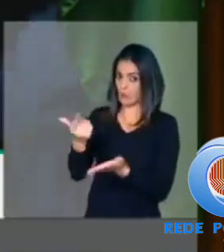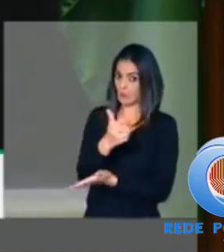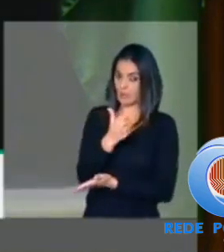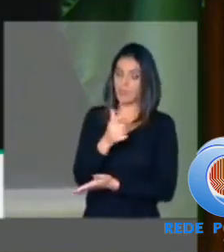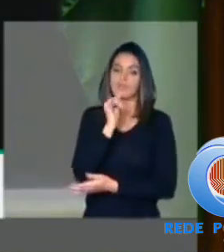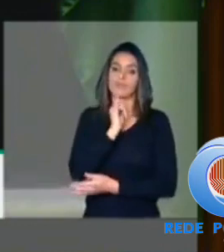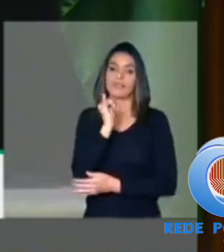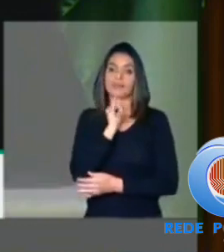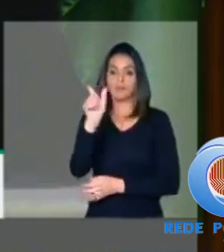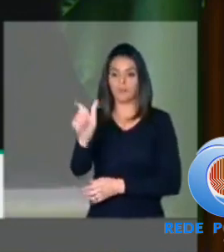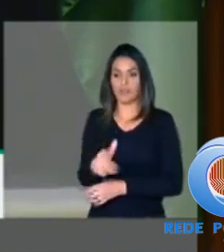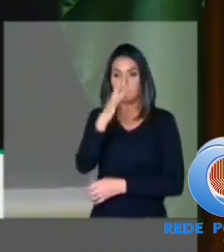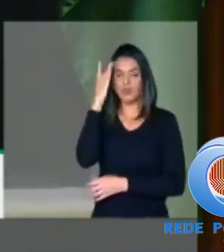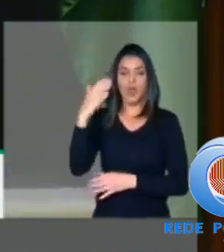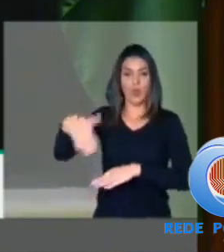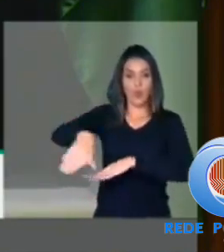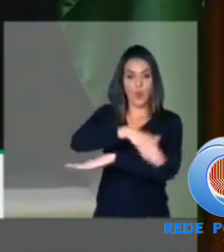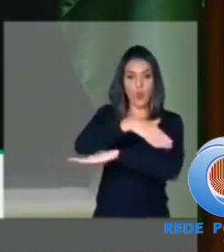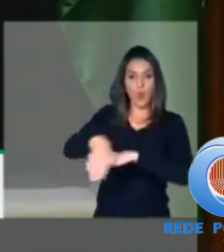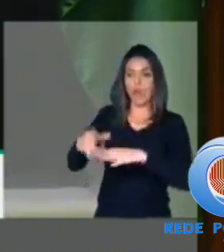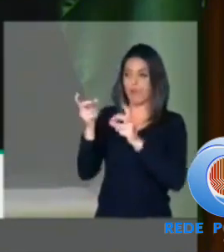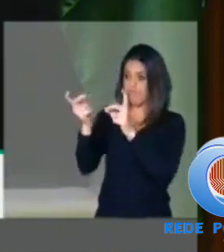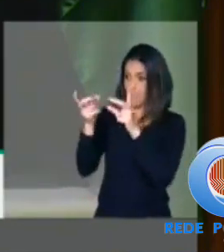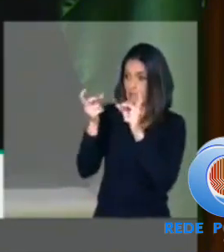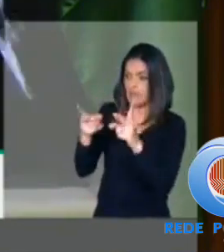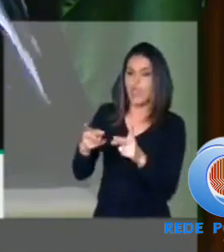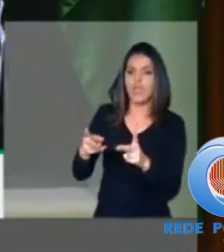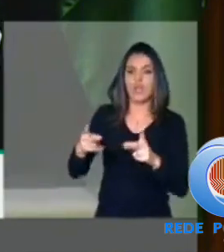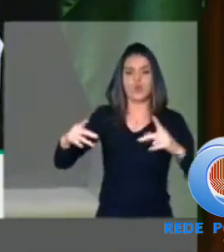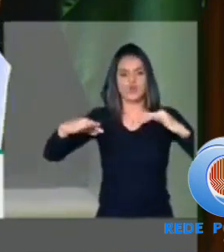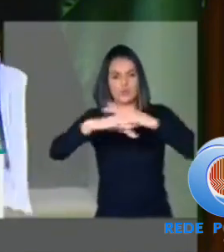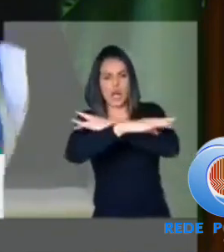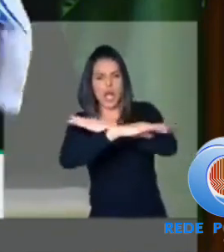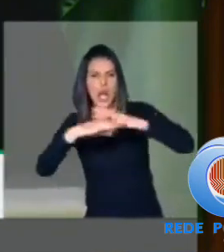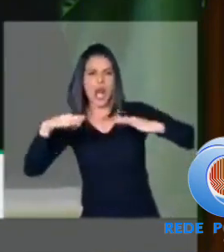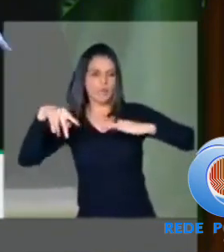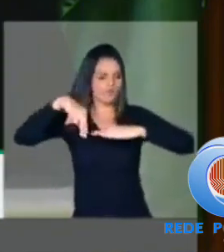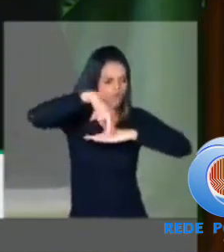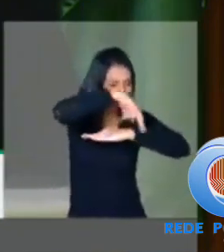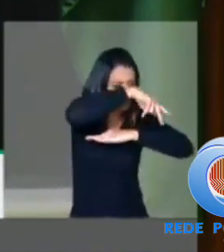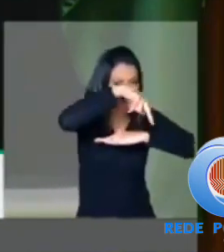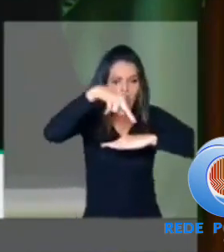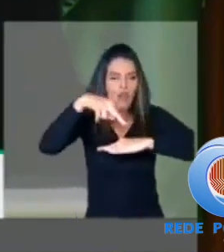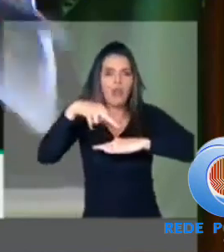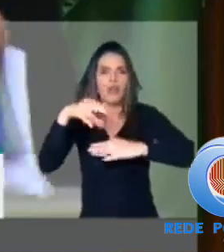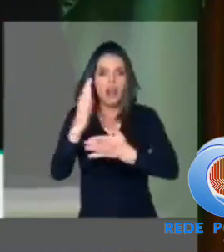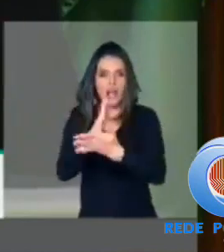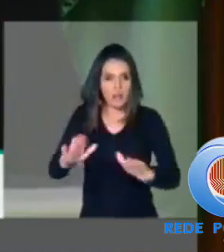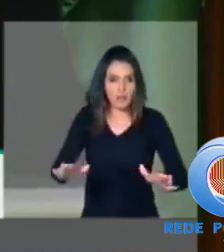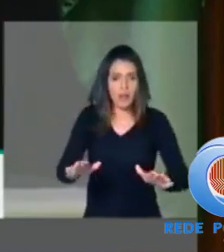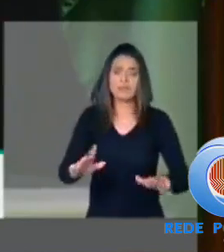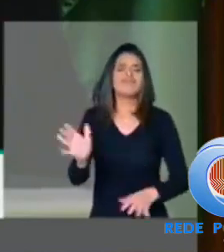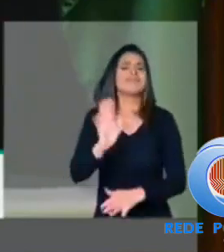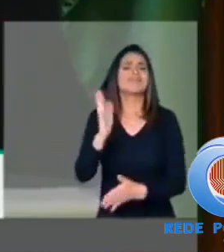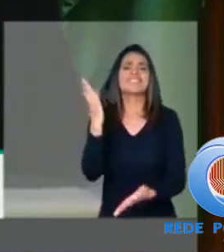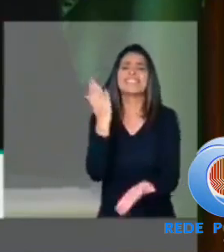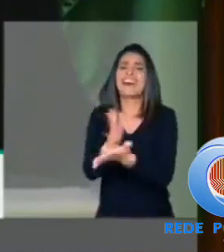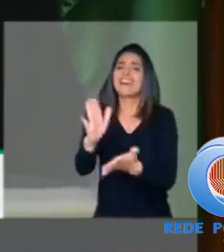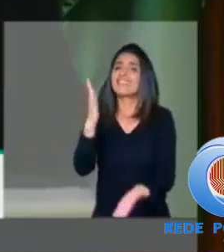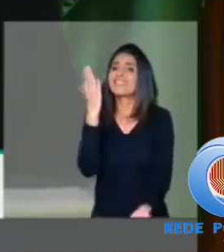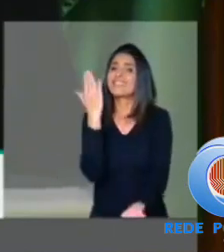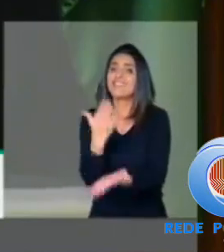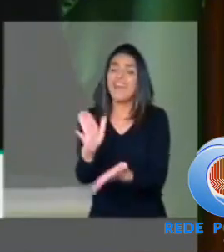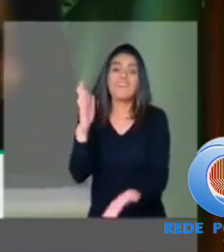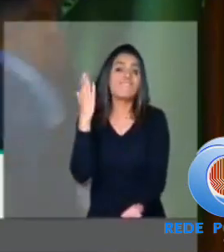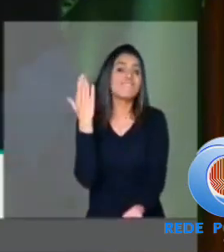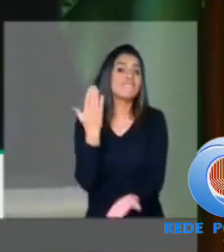o vendedor que está aí na rua, no meio do trânsito, em qualquer lugar. Não tem nada a ver uma coisa com a outra. Aqui nós estamos